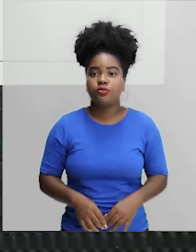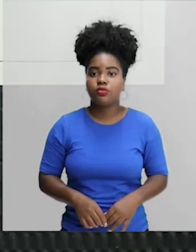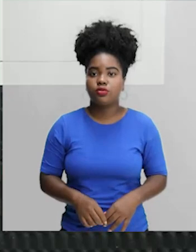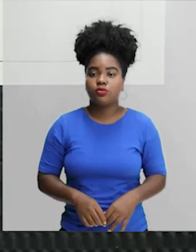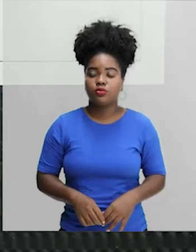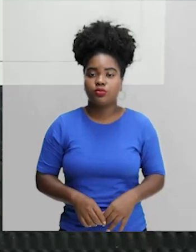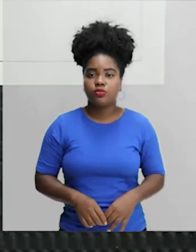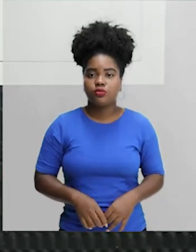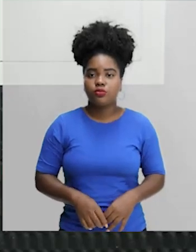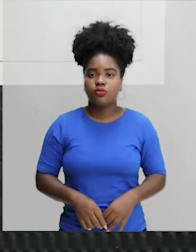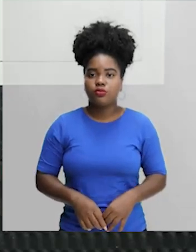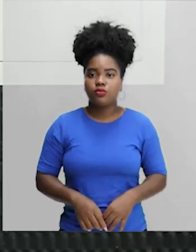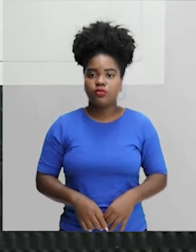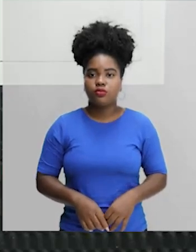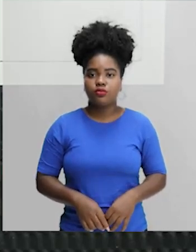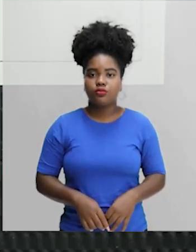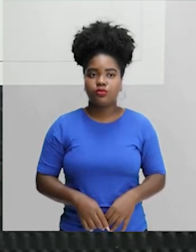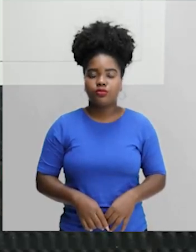Ok.